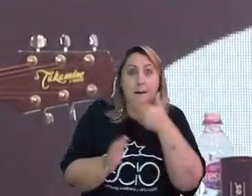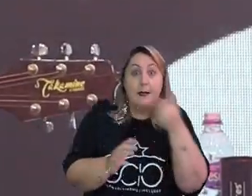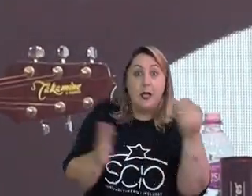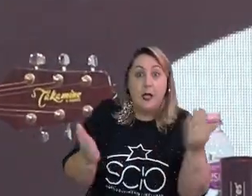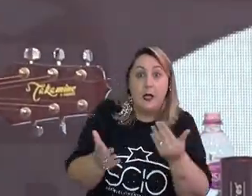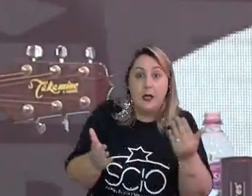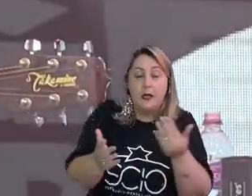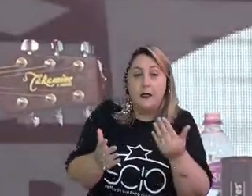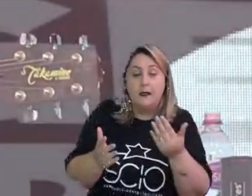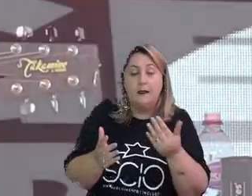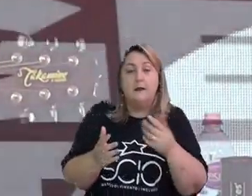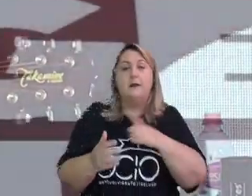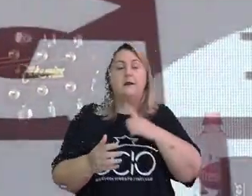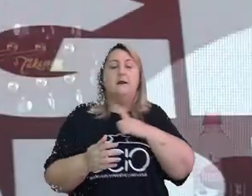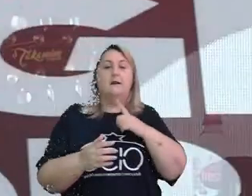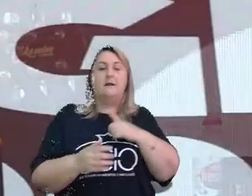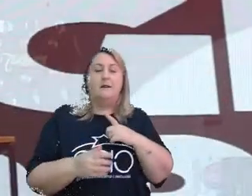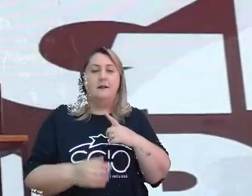hora